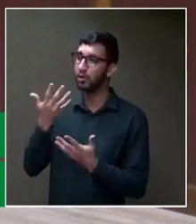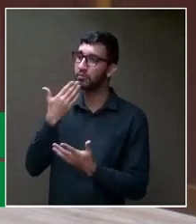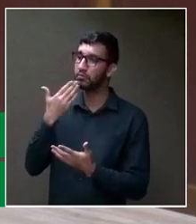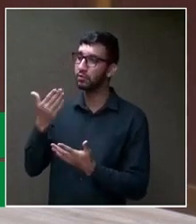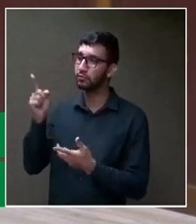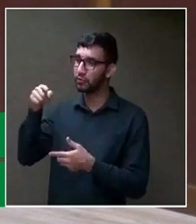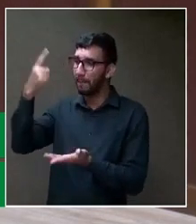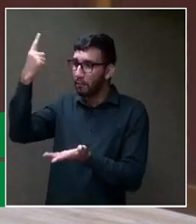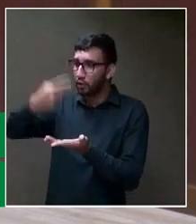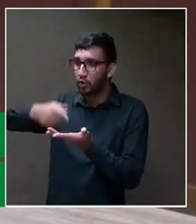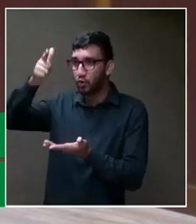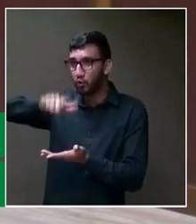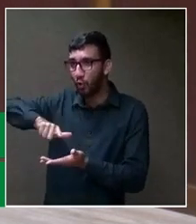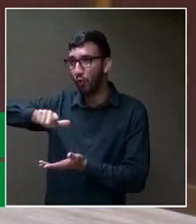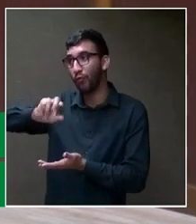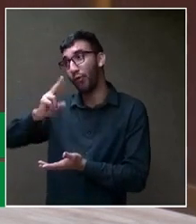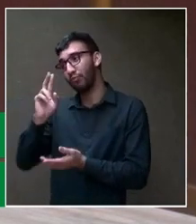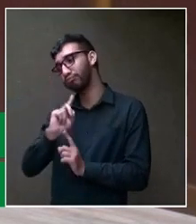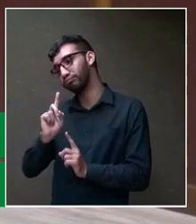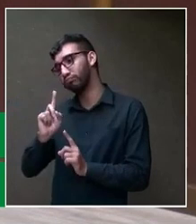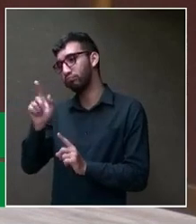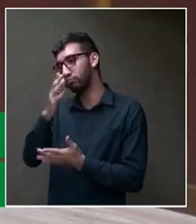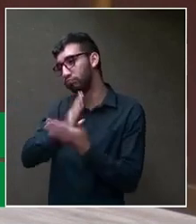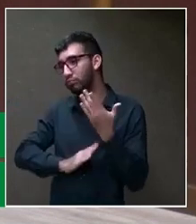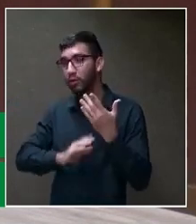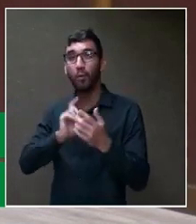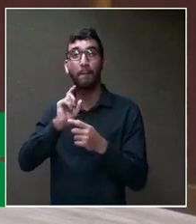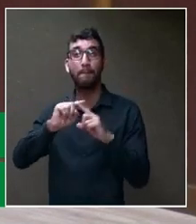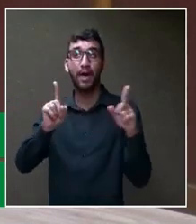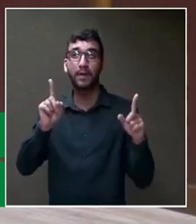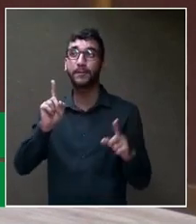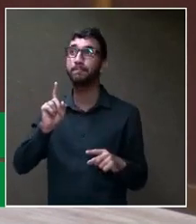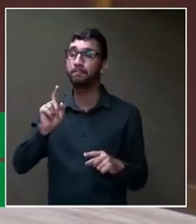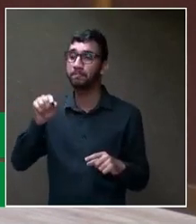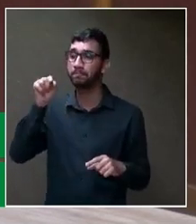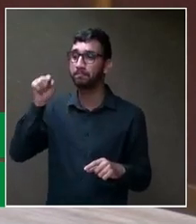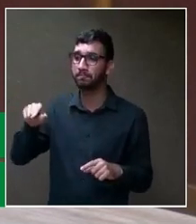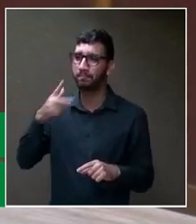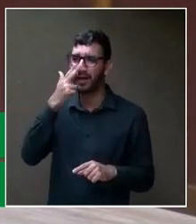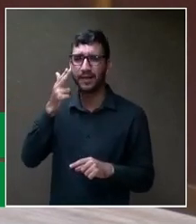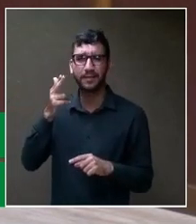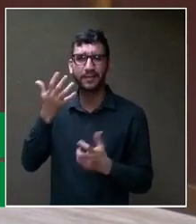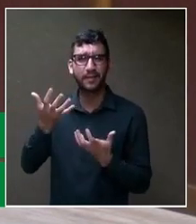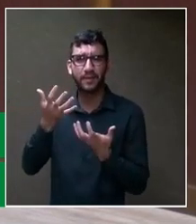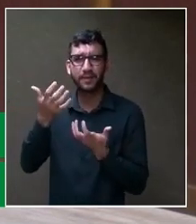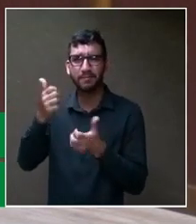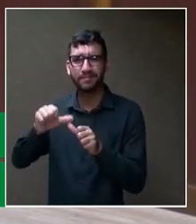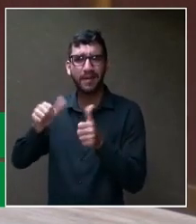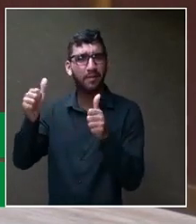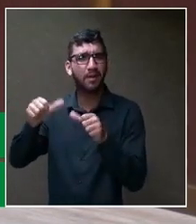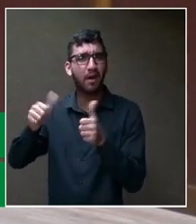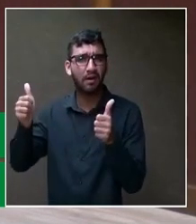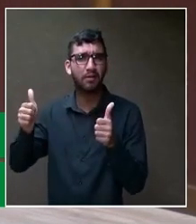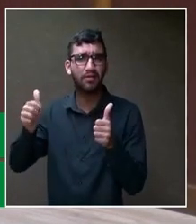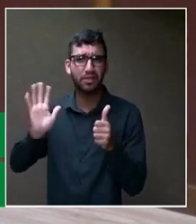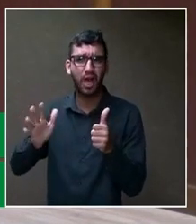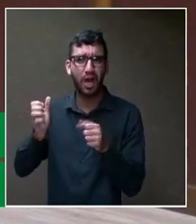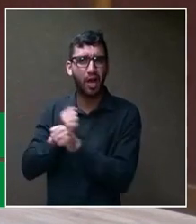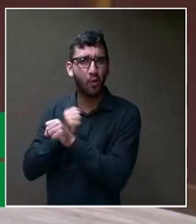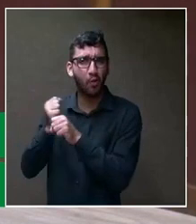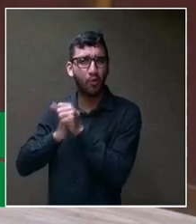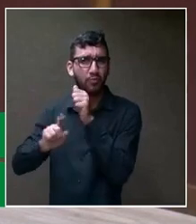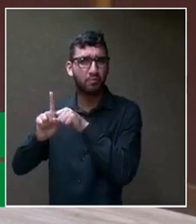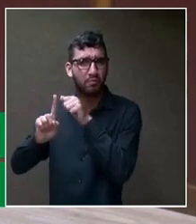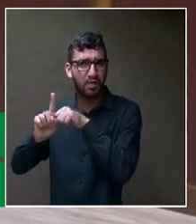senhora confirmasse ou não, que ela tentava terminar o relacionamento já há alguns